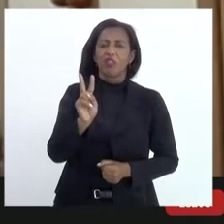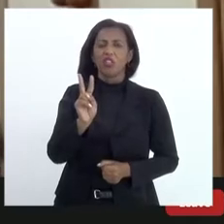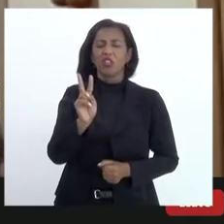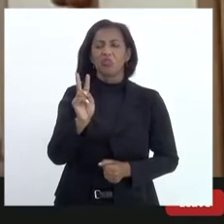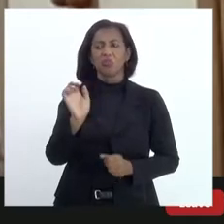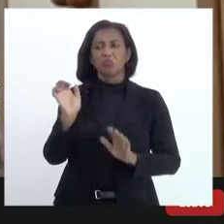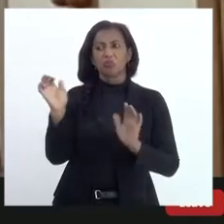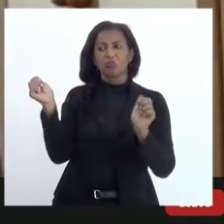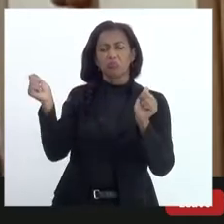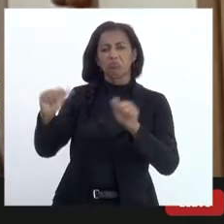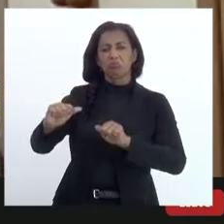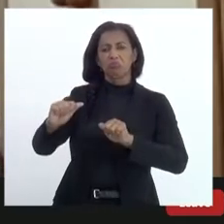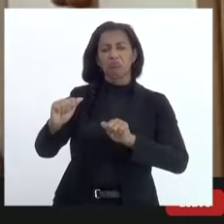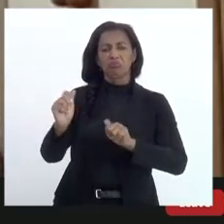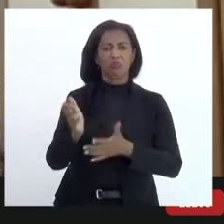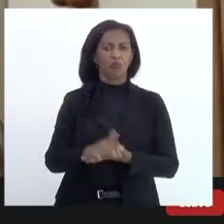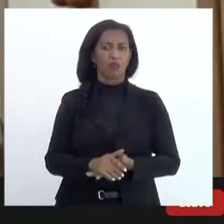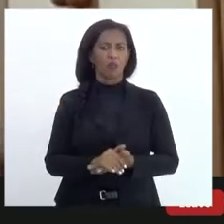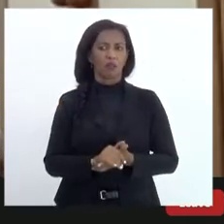benefício, né,